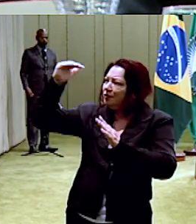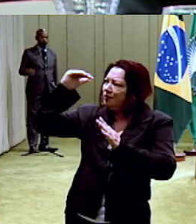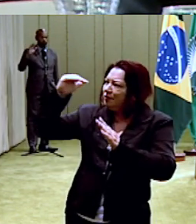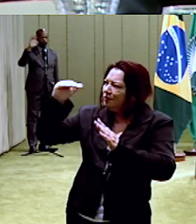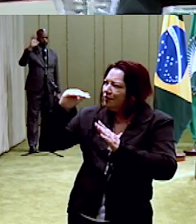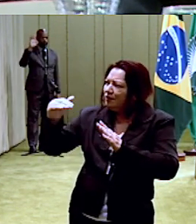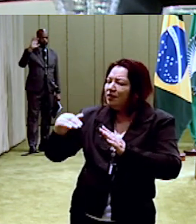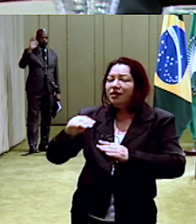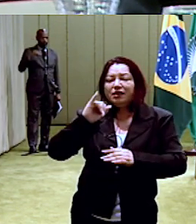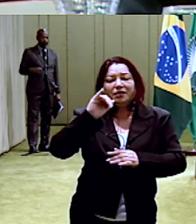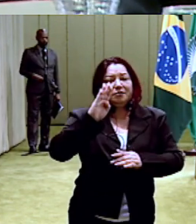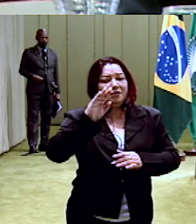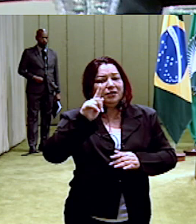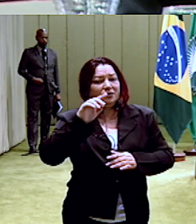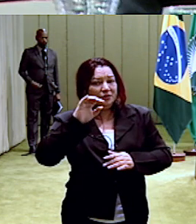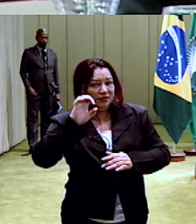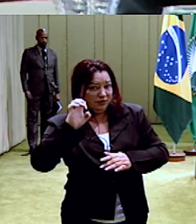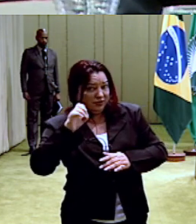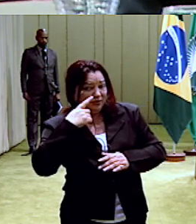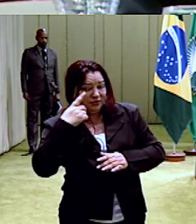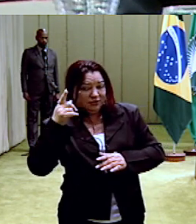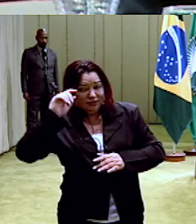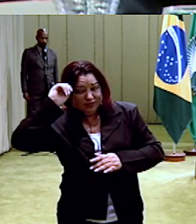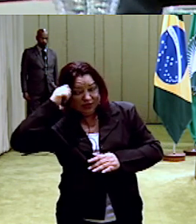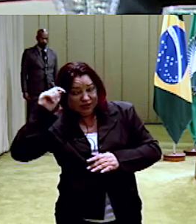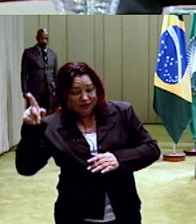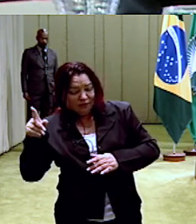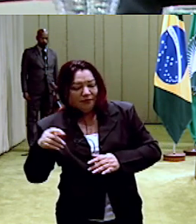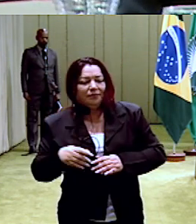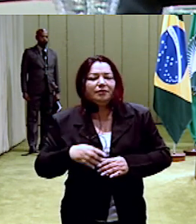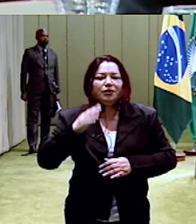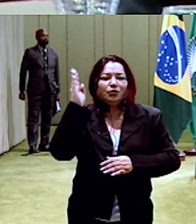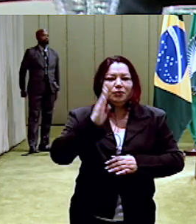feita pelo IBGE e forjada pelos movimentos sociais negros aqui no Brasil para